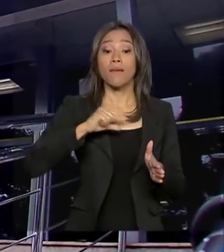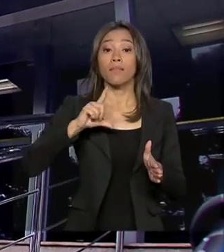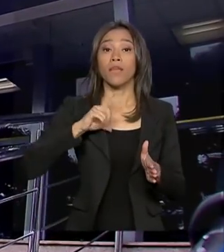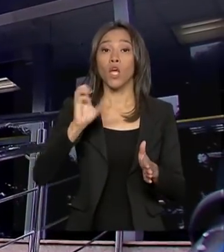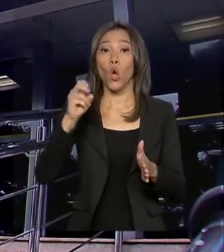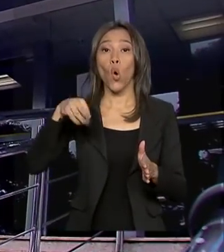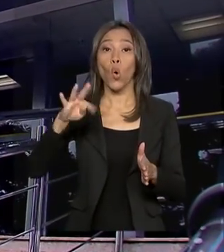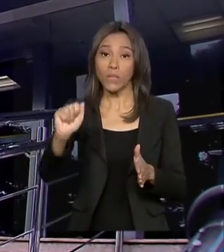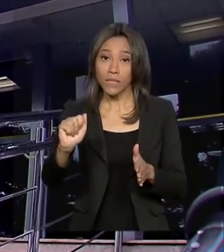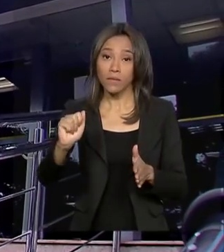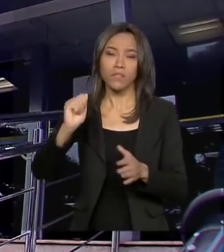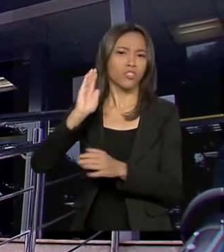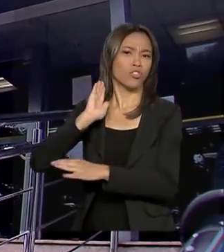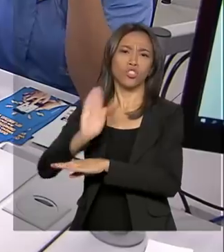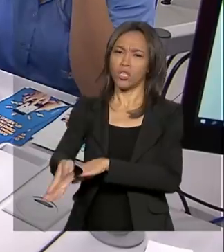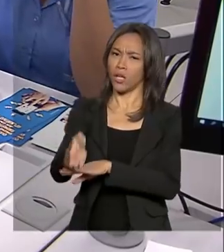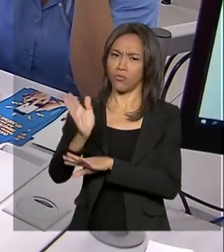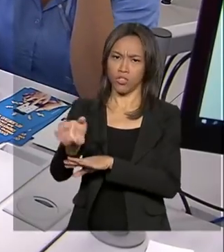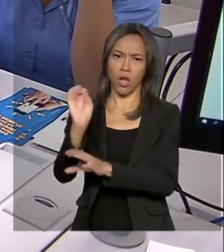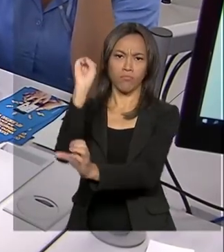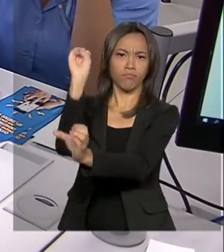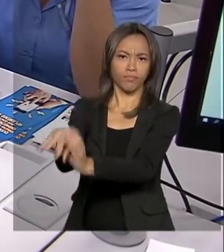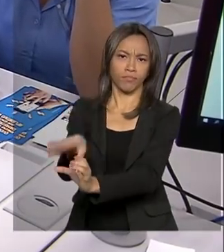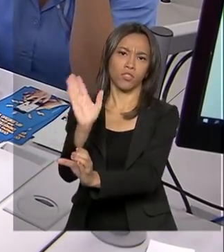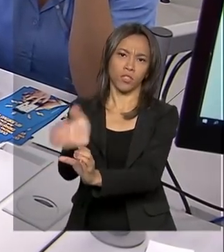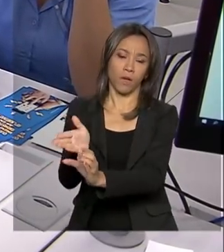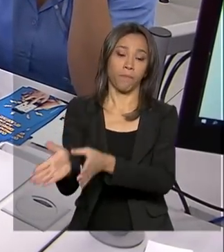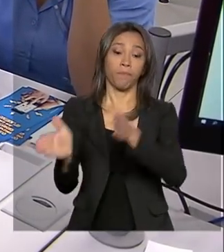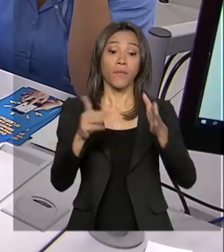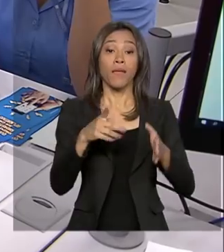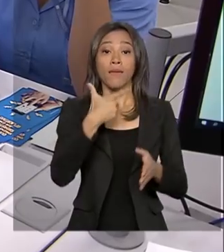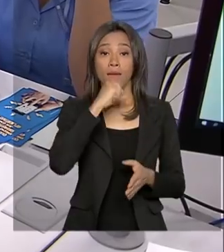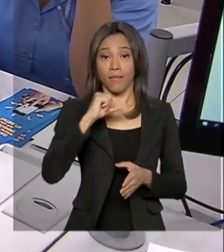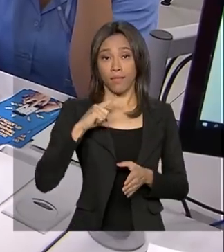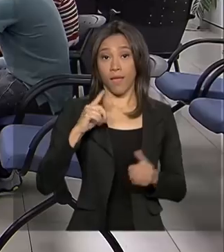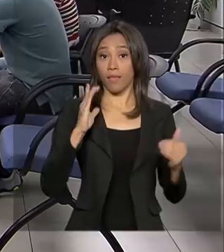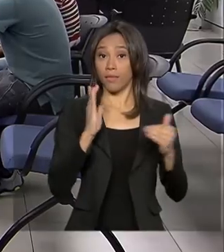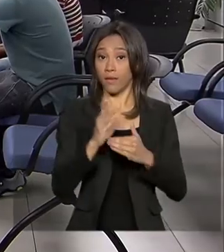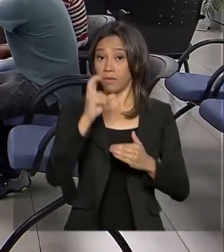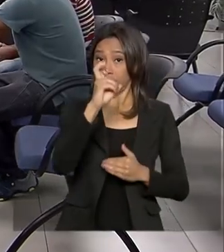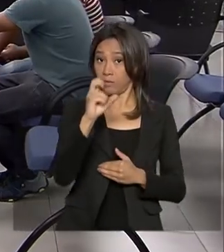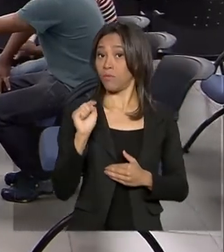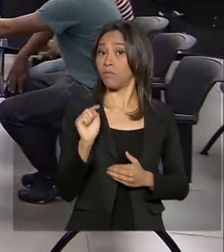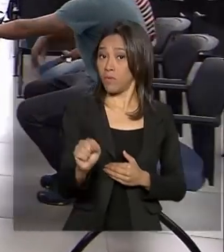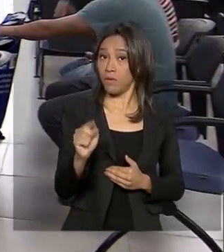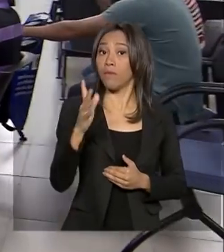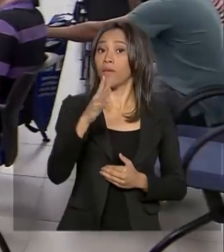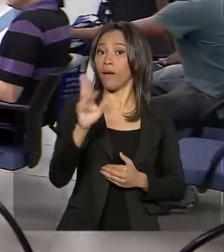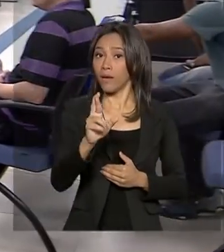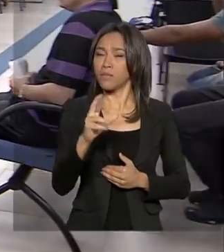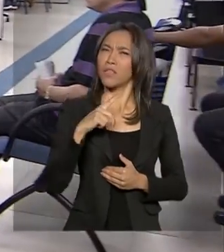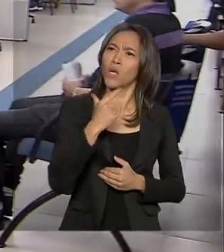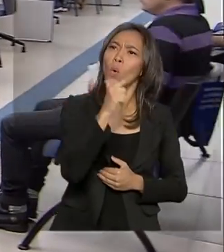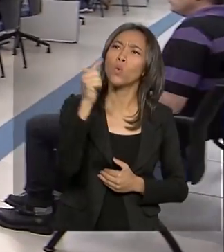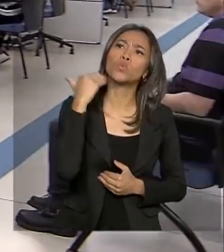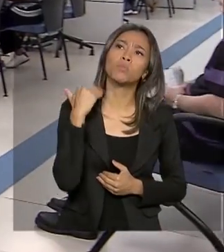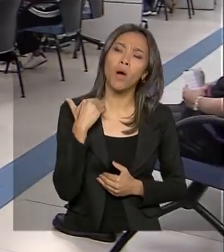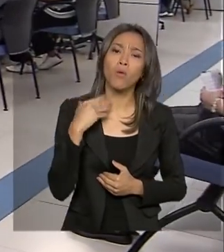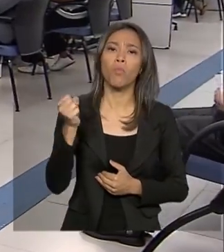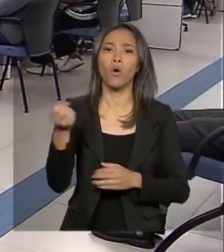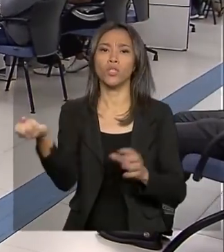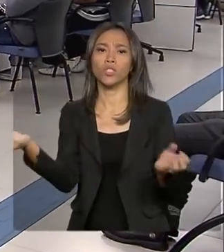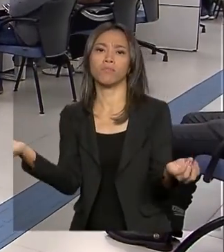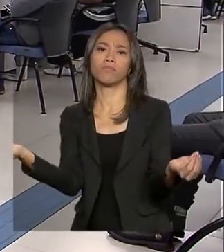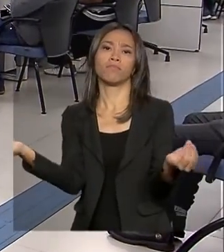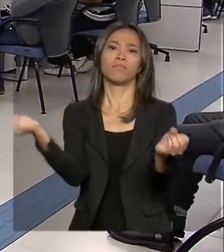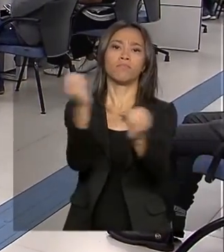caiu na conta automaticamente. Quem tem até 5 mil reais para receber e conta em outros bancos pode transferir o valor por